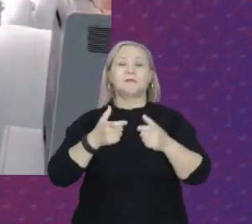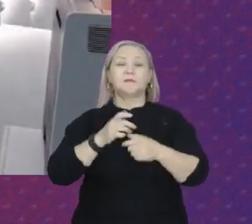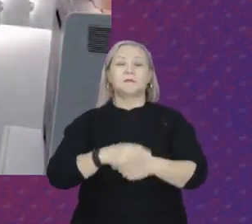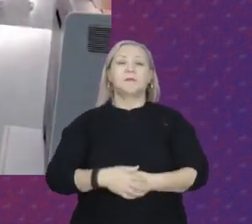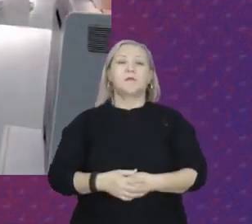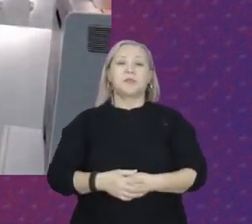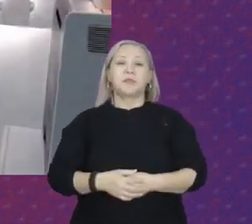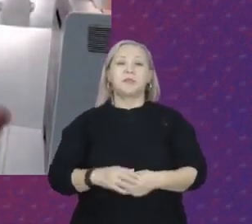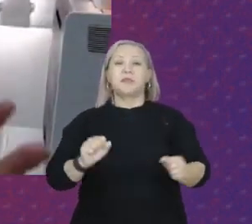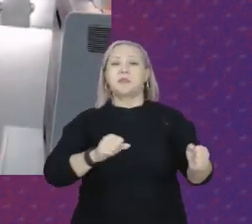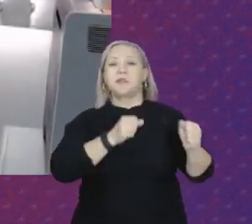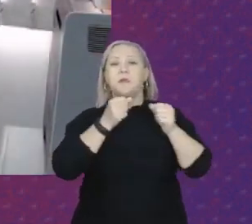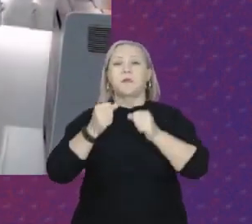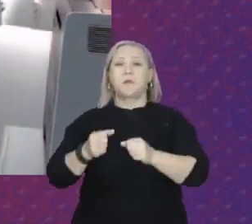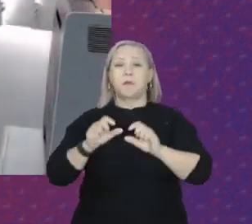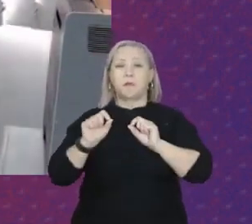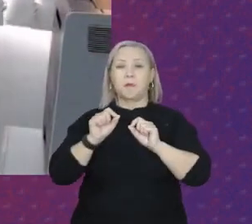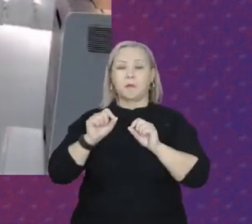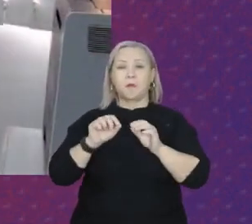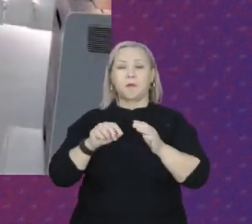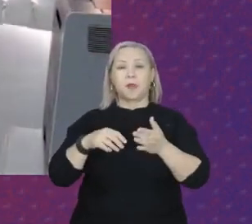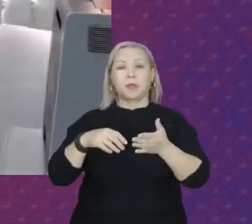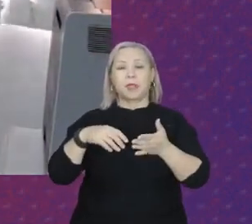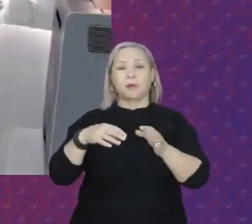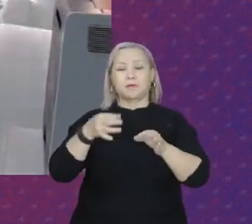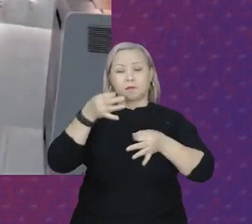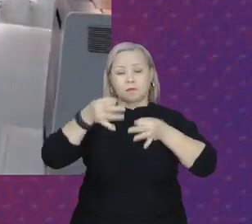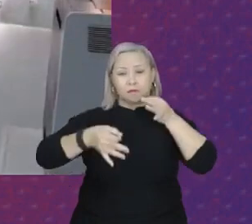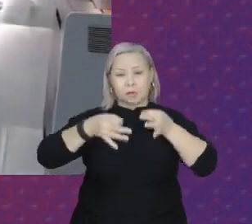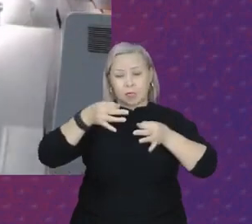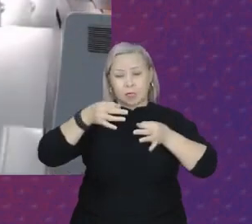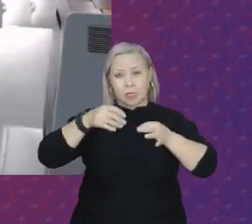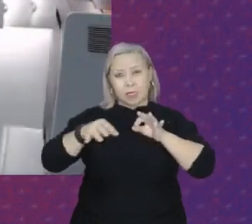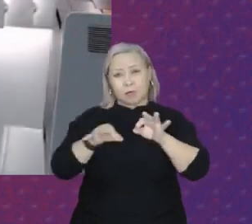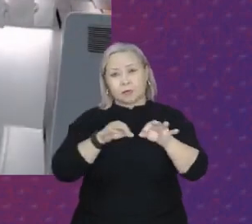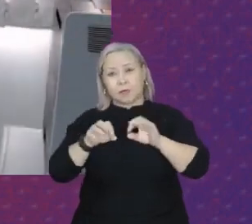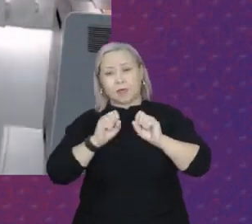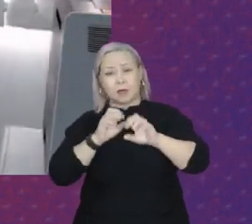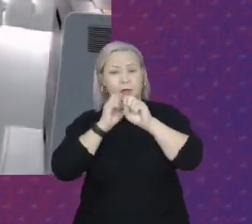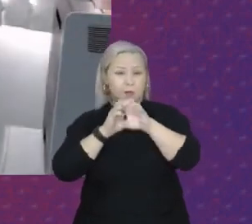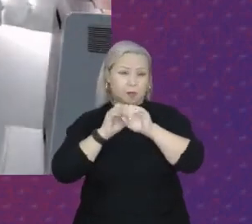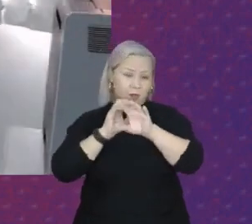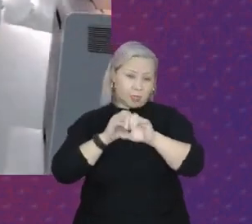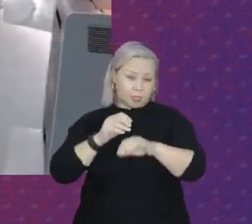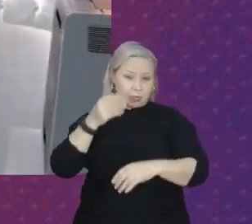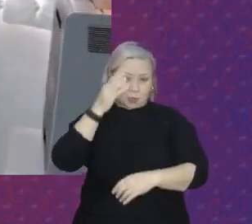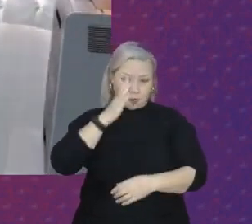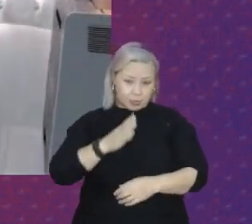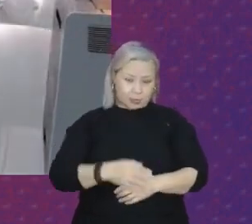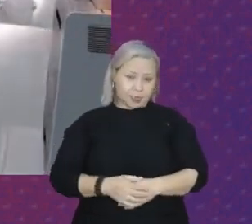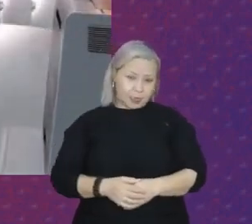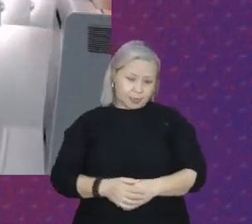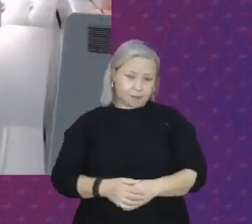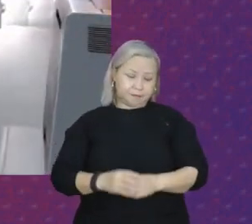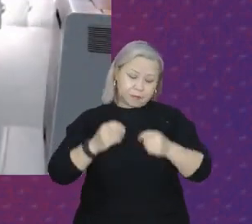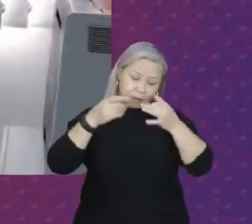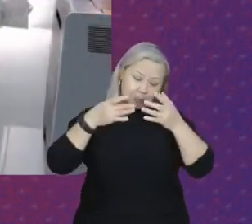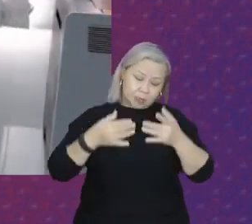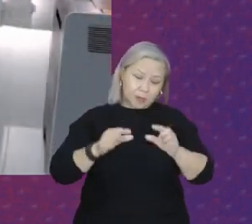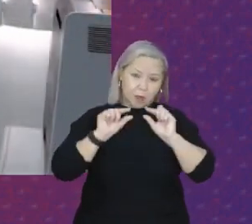nós podemos traçar, né, um panorama da educação, sobretudo a educação pública brasileira,